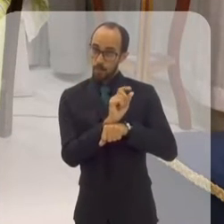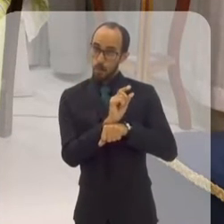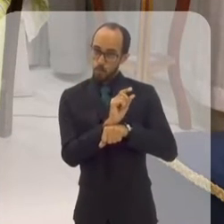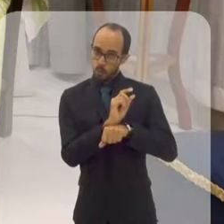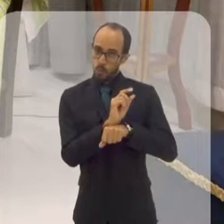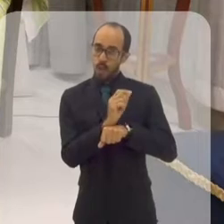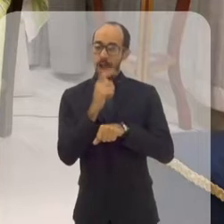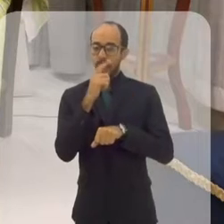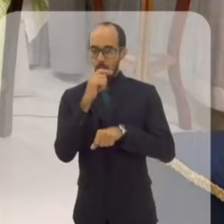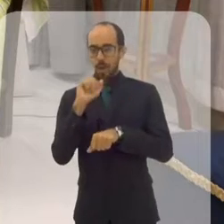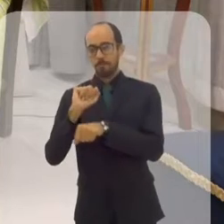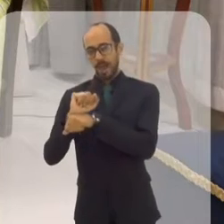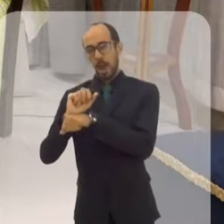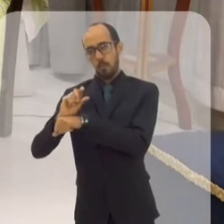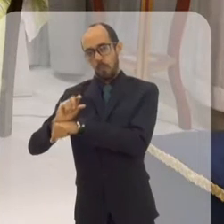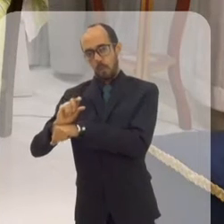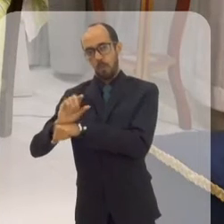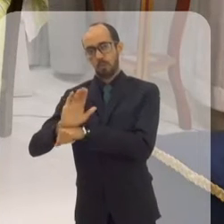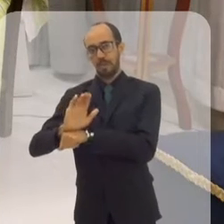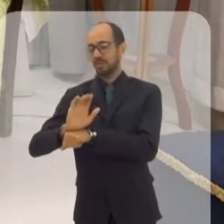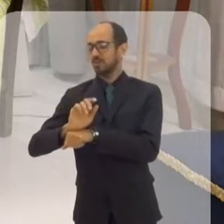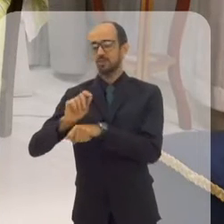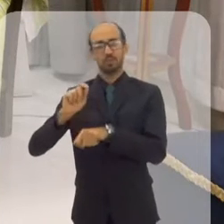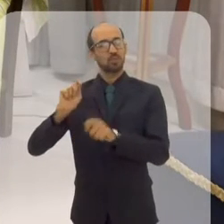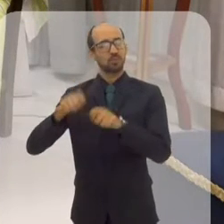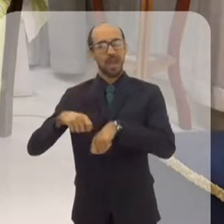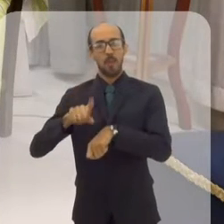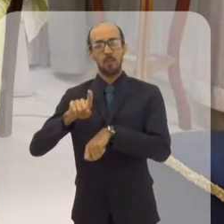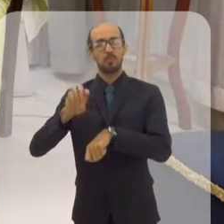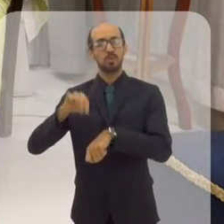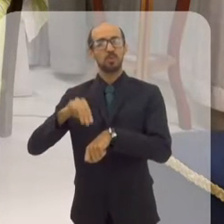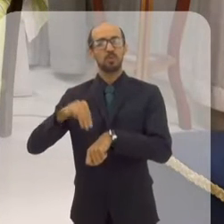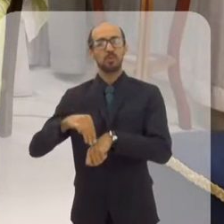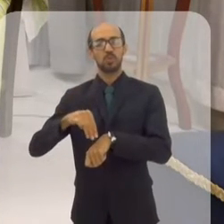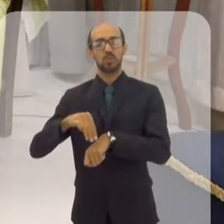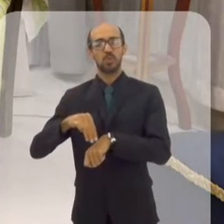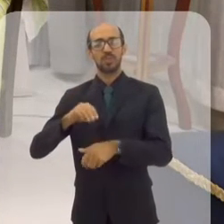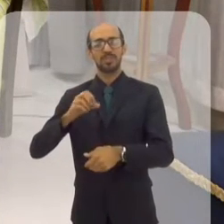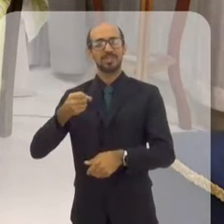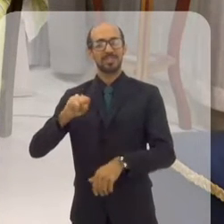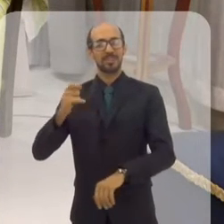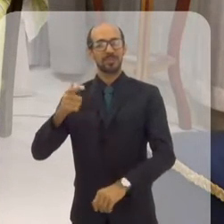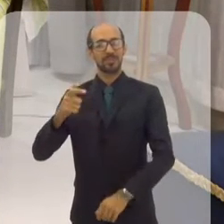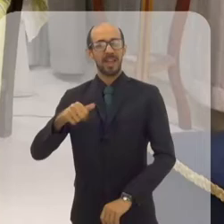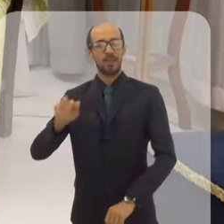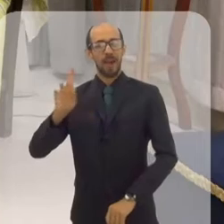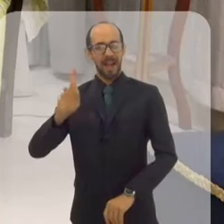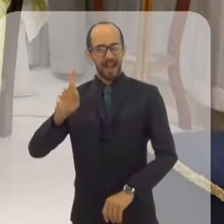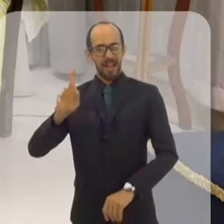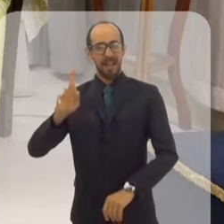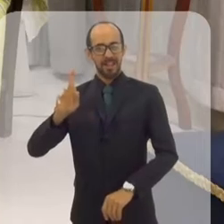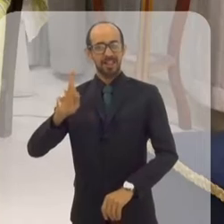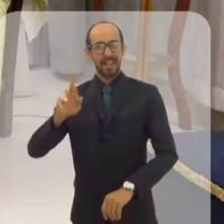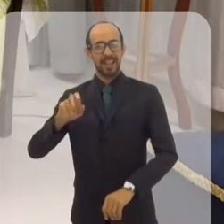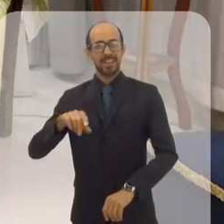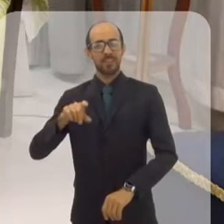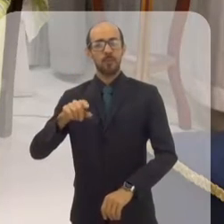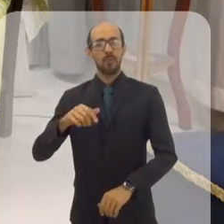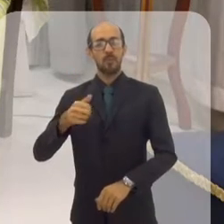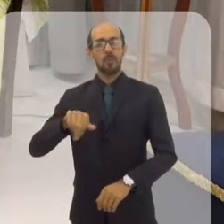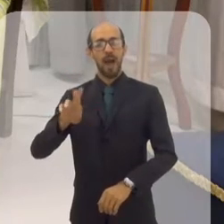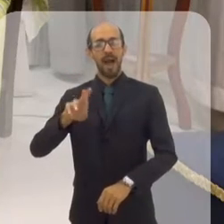algum tempo sem ingerir água mas ele não fica 1 minuto sem respirar o lar Vital Em